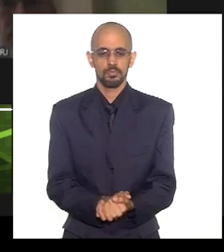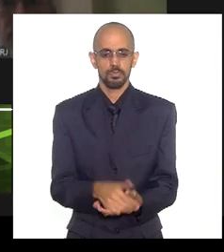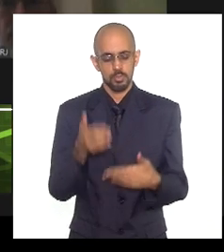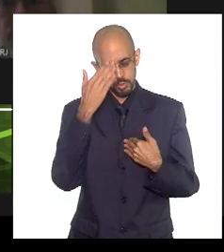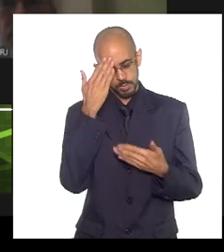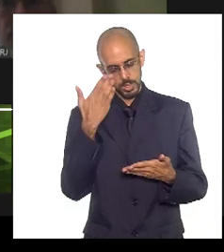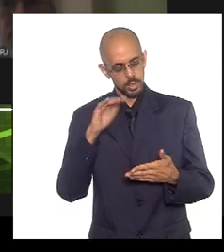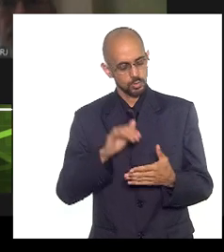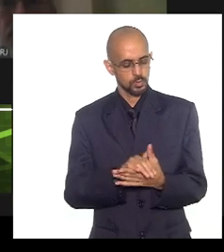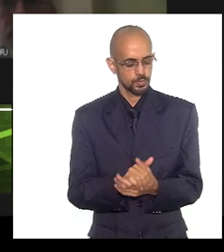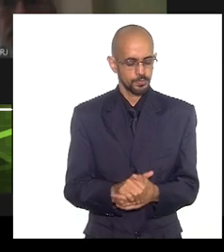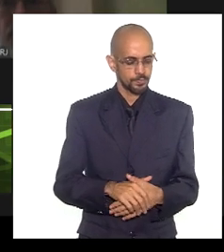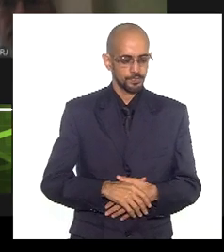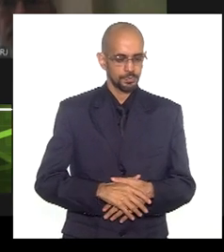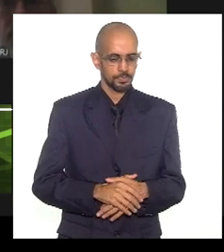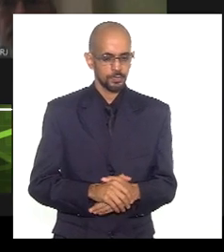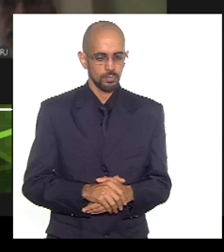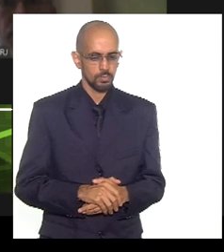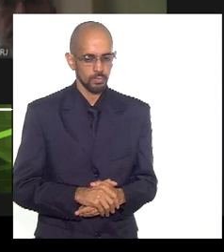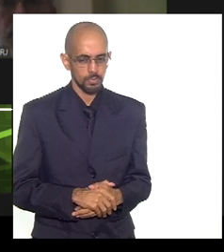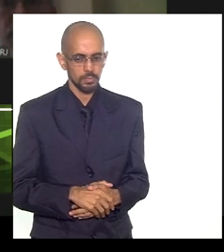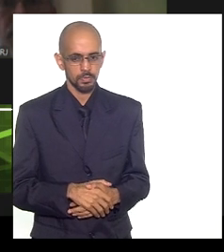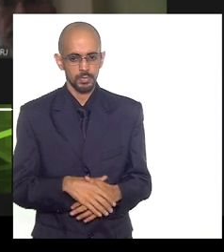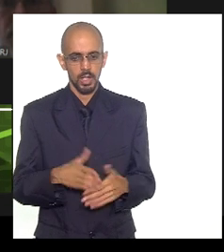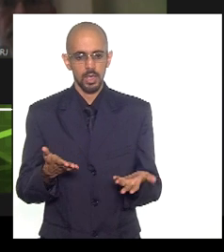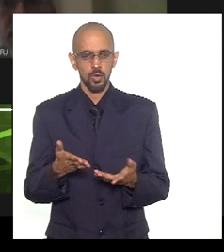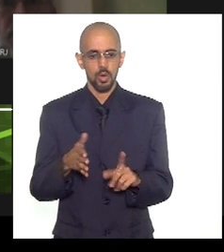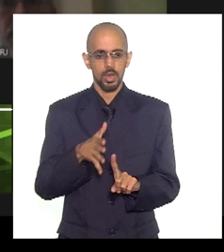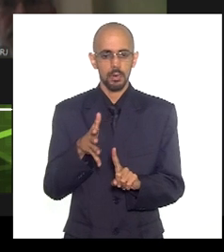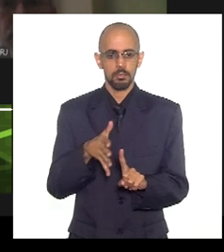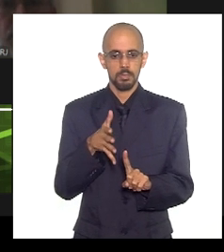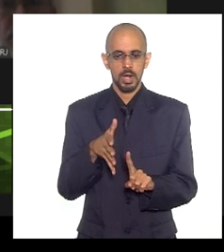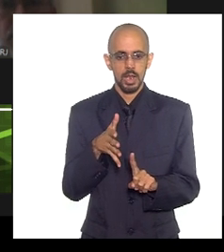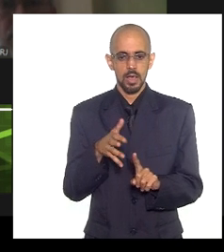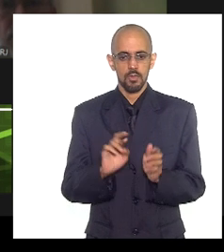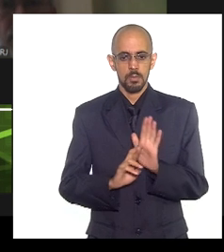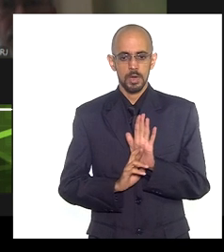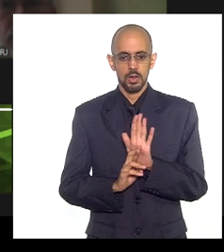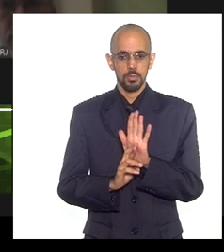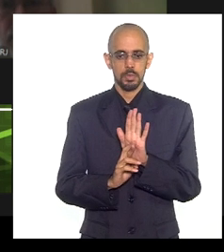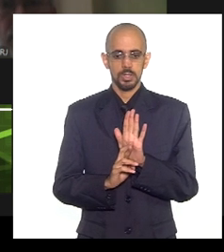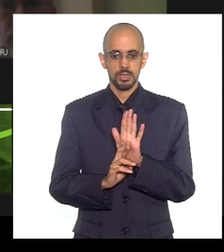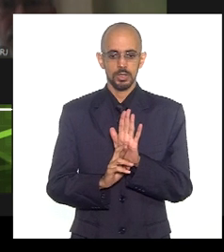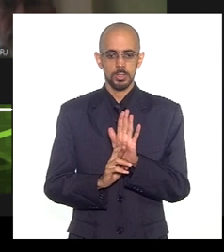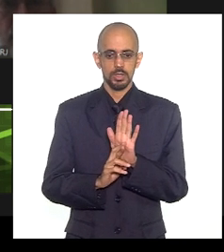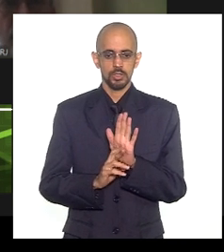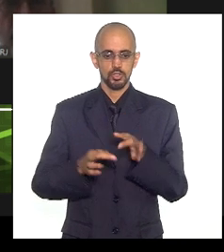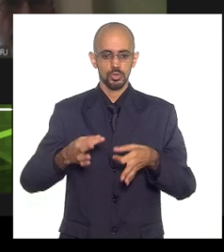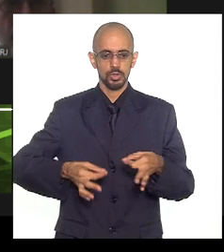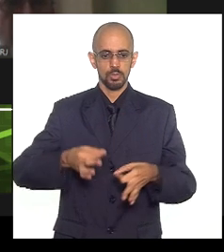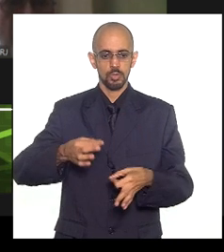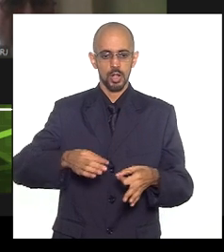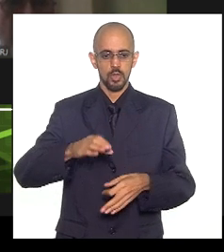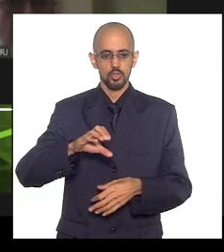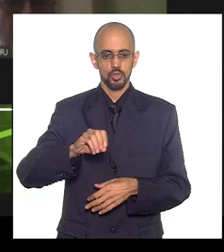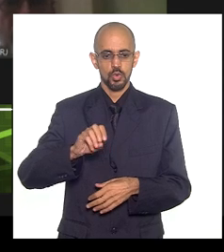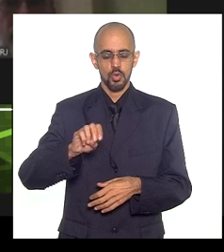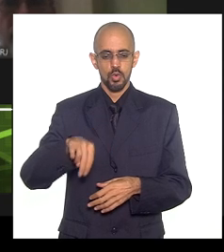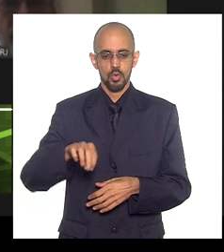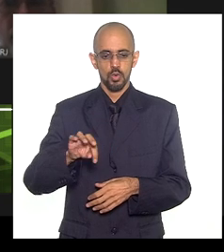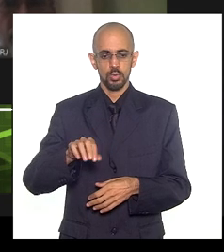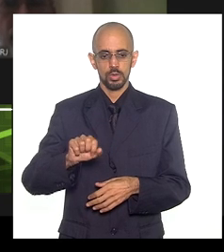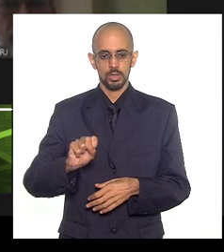obrigada obrigada Ana Karina e passo a palavra agora para a representante do Tribunal de Contas do Estado Ana Maria